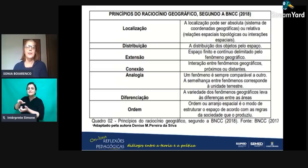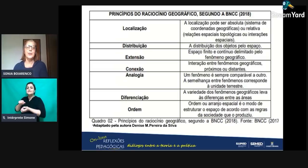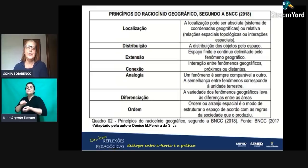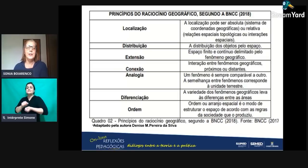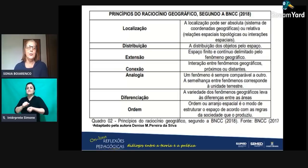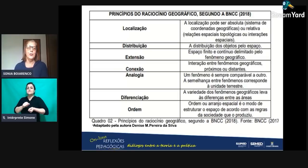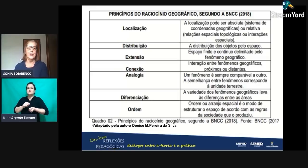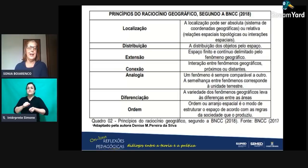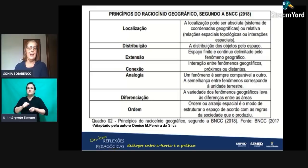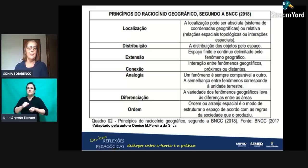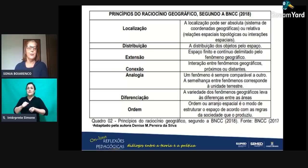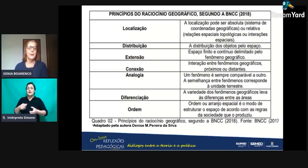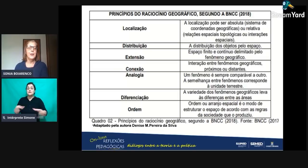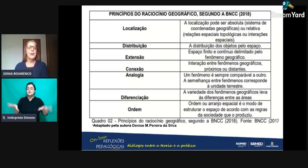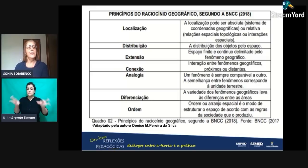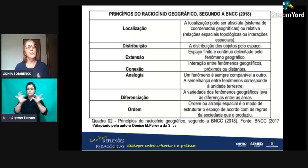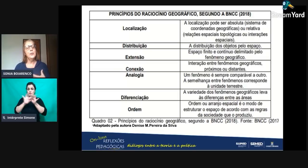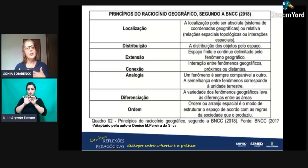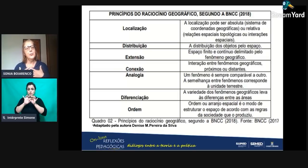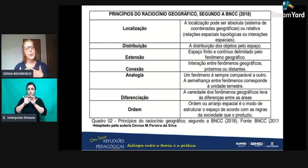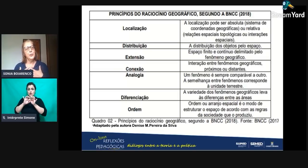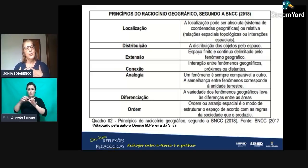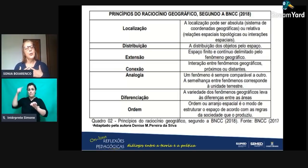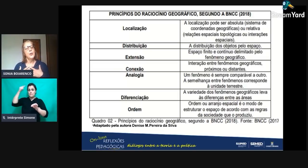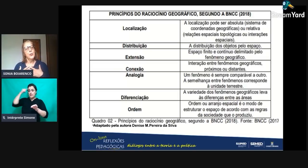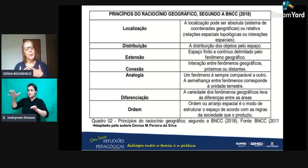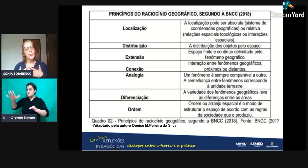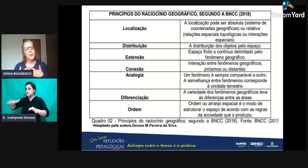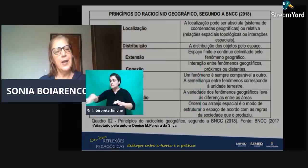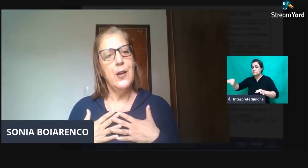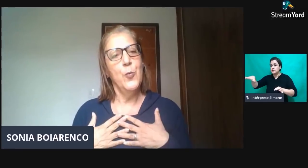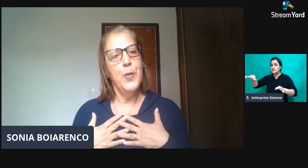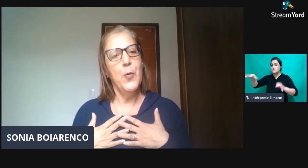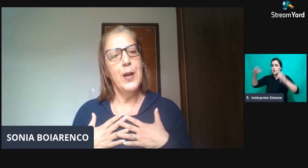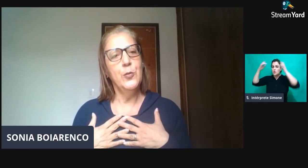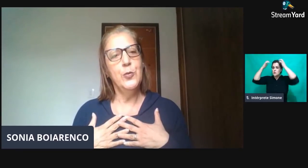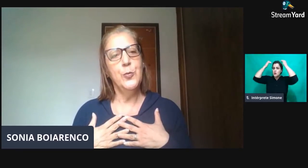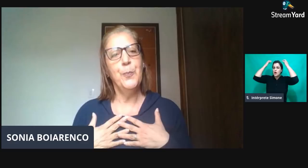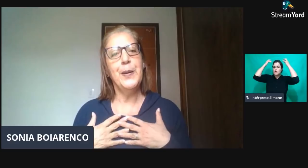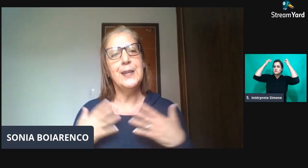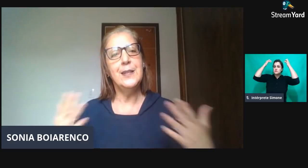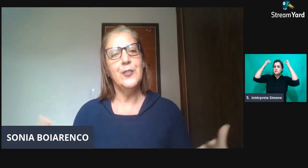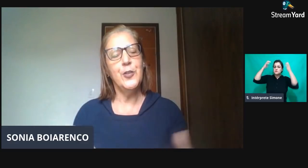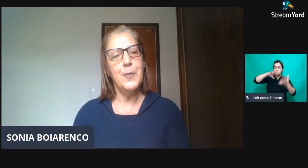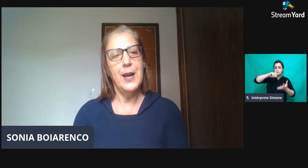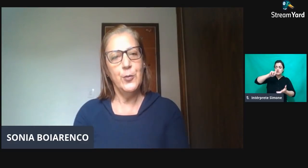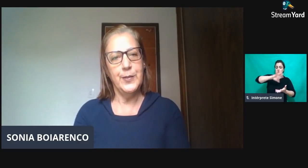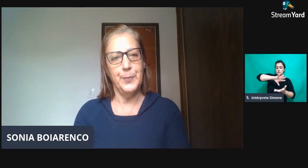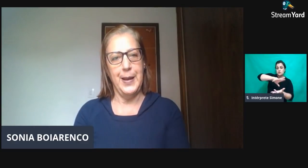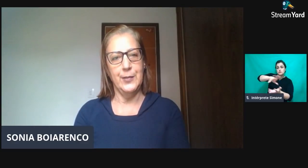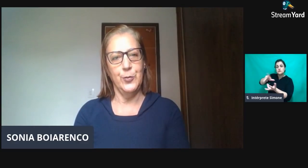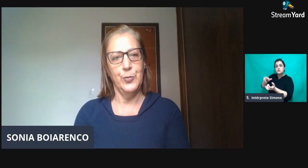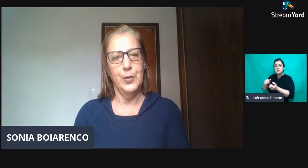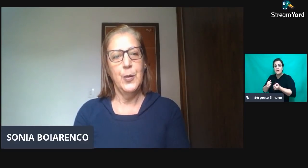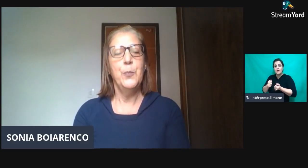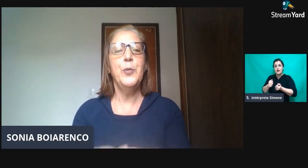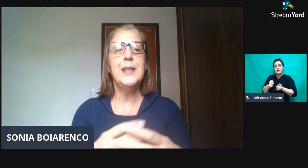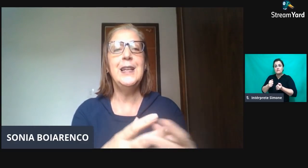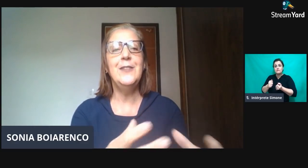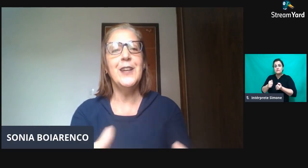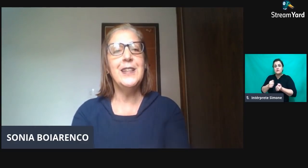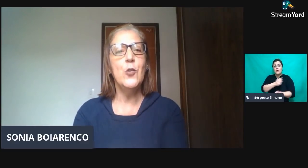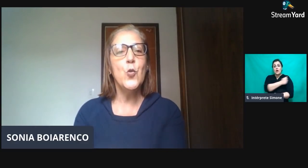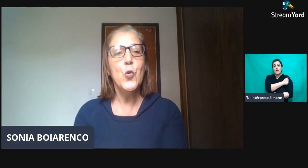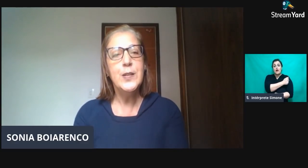espacial e o raciocínio geográfico, eu vou munir o meu aluno para transformar o espaço,